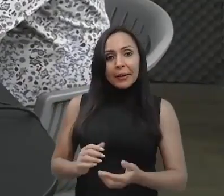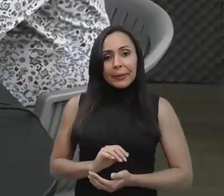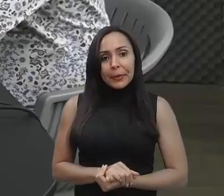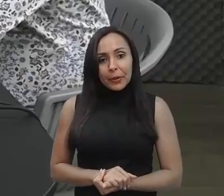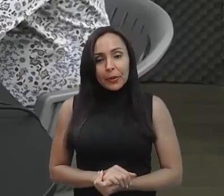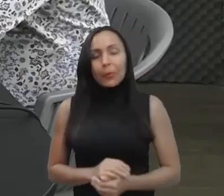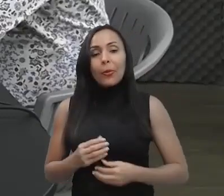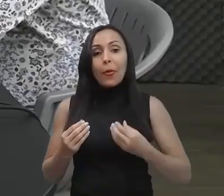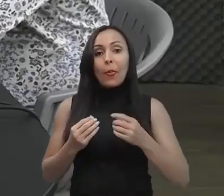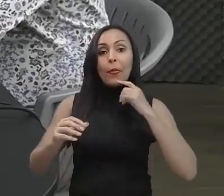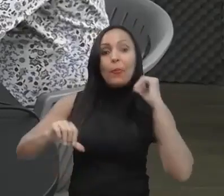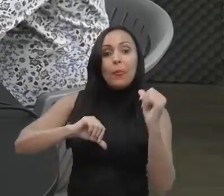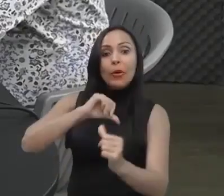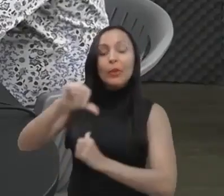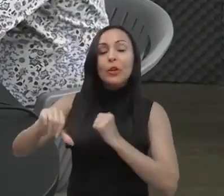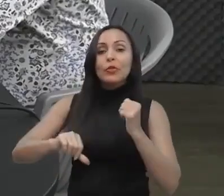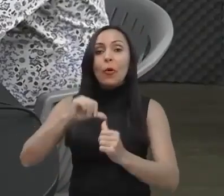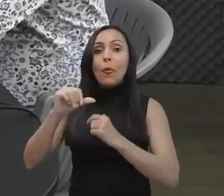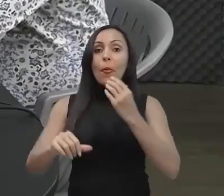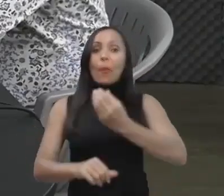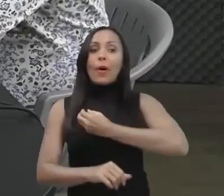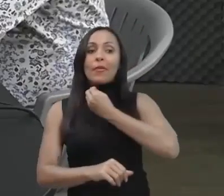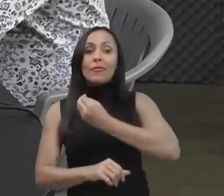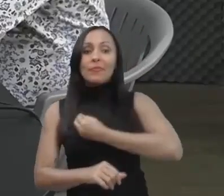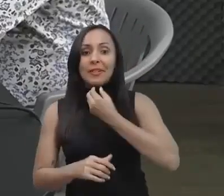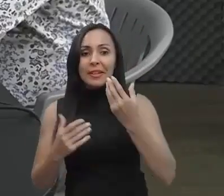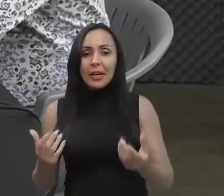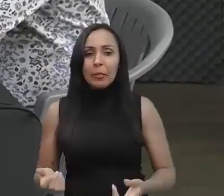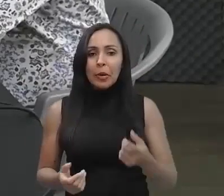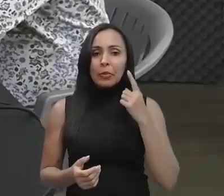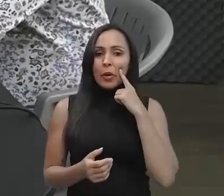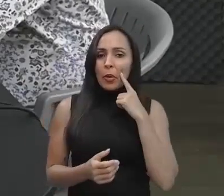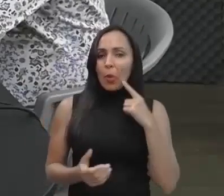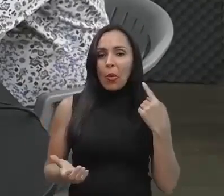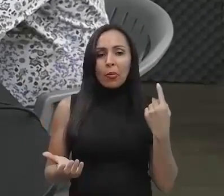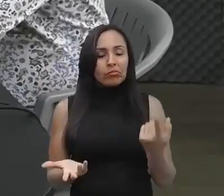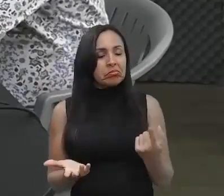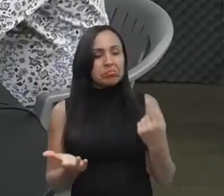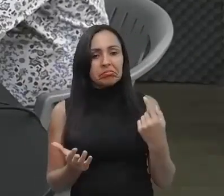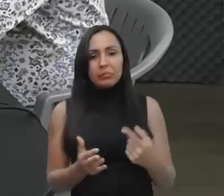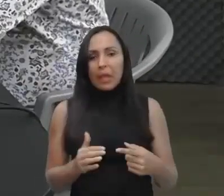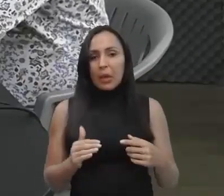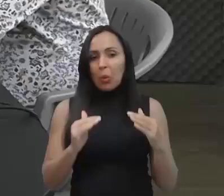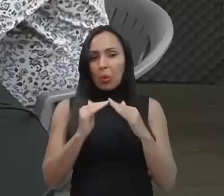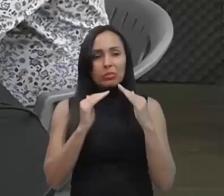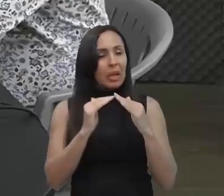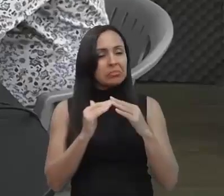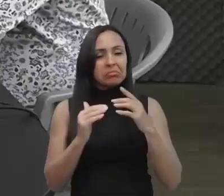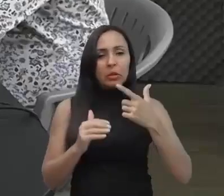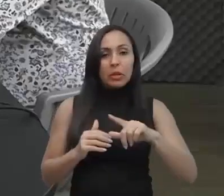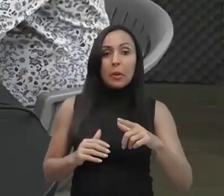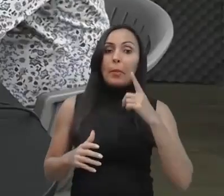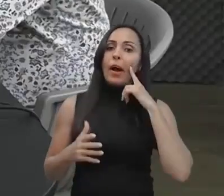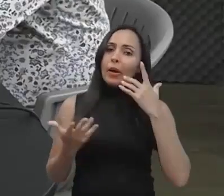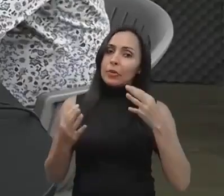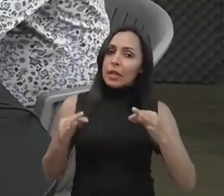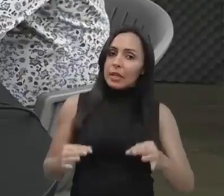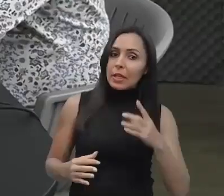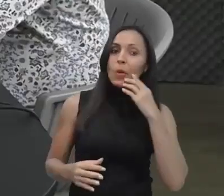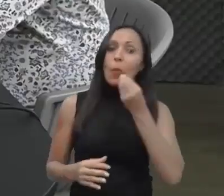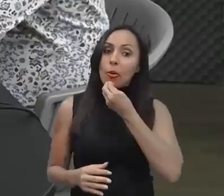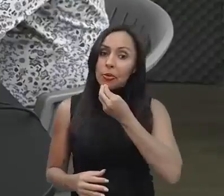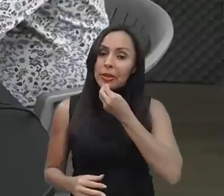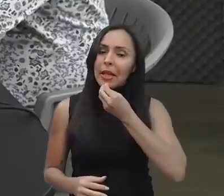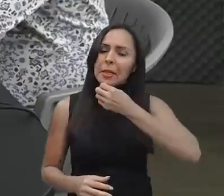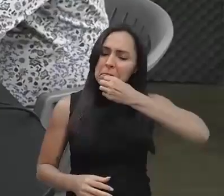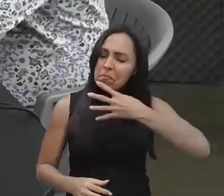transformou os dois né a vida dos dois eu não tenho mais contato com os meninos mas com certeza ir pra Espanha estudar ter essa oportunidade e ainda chegar